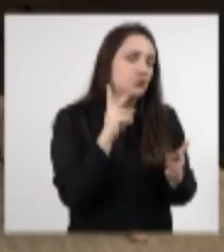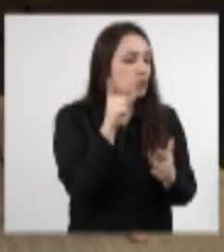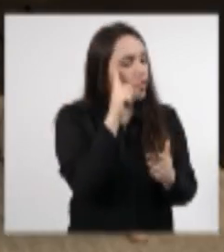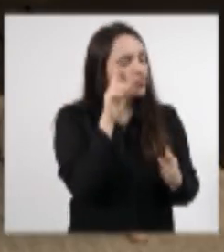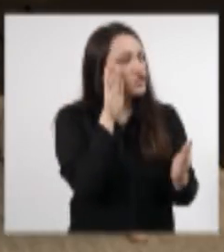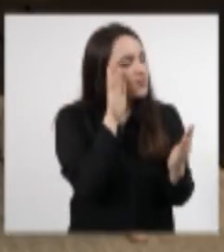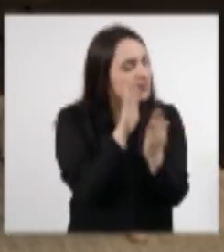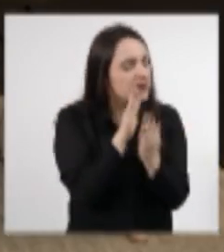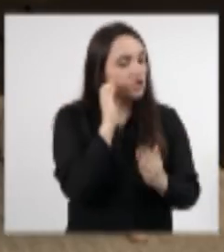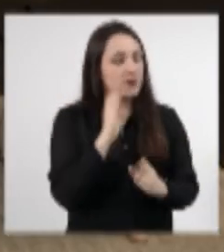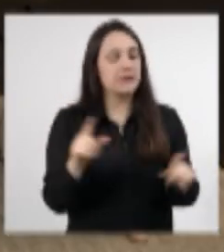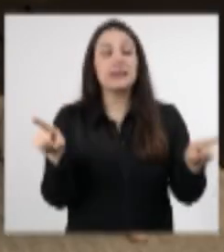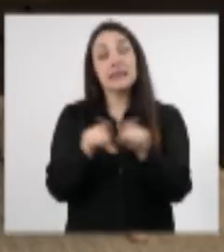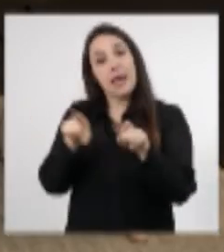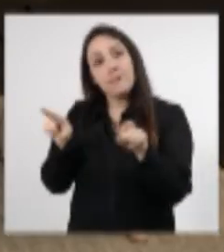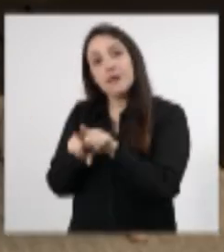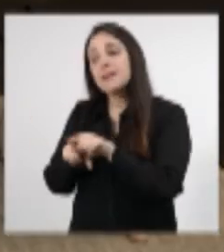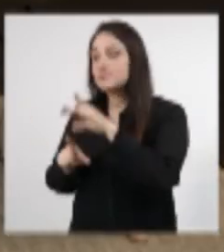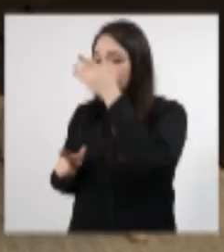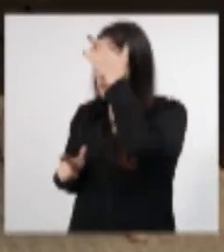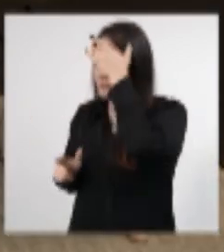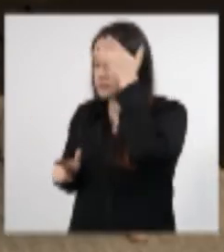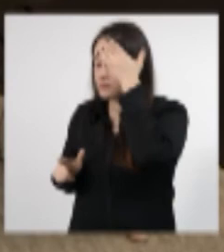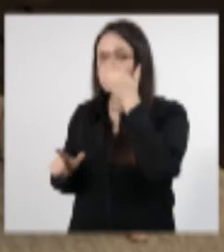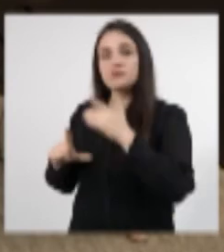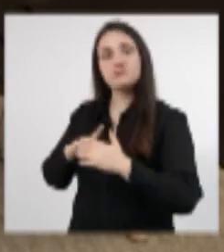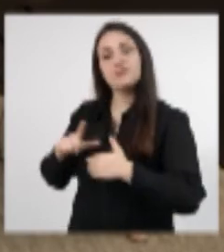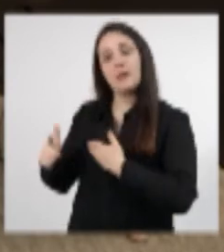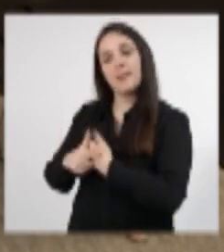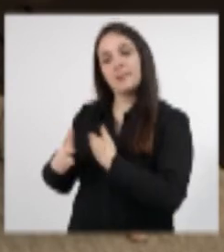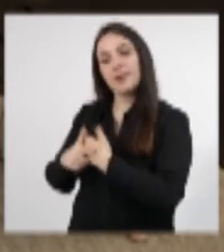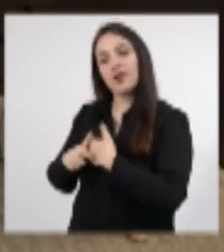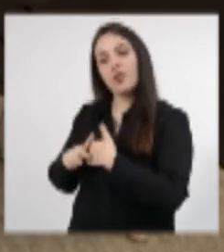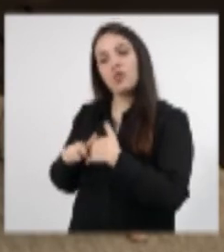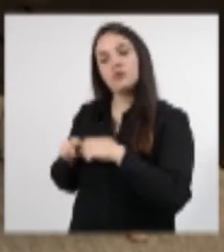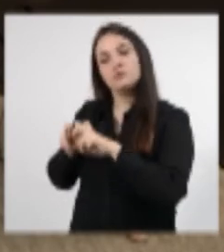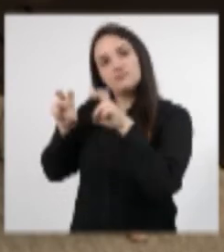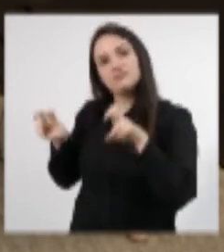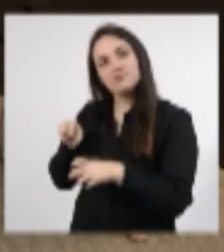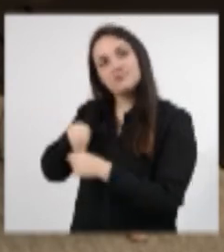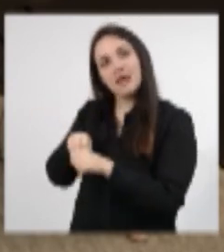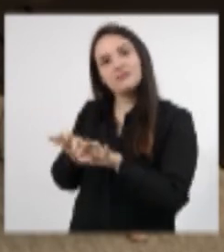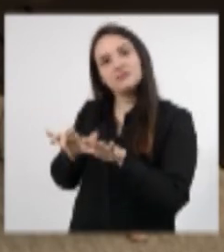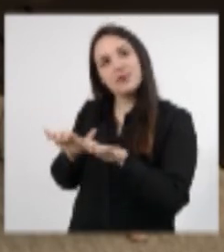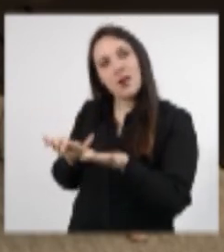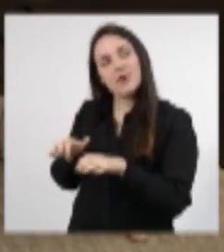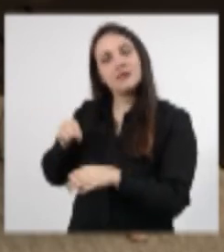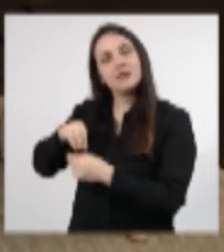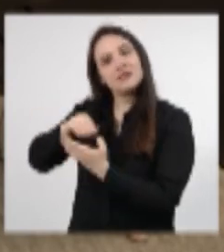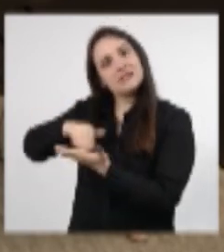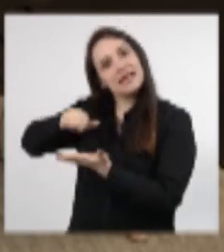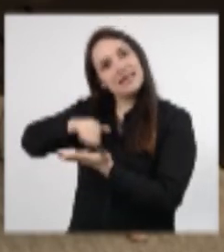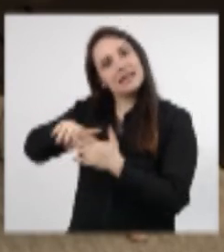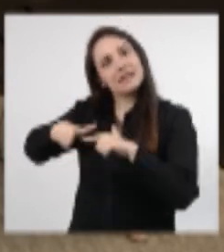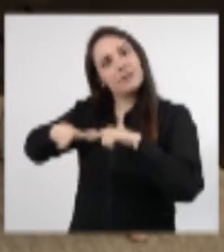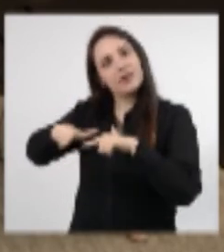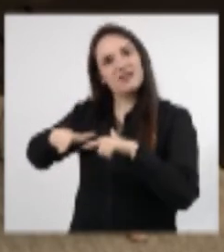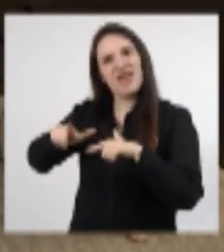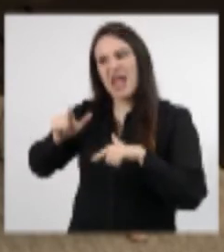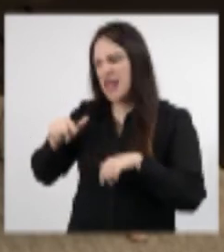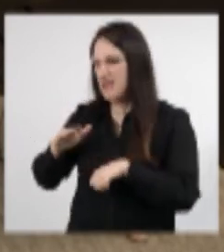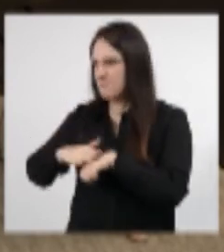e enfrentamento diário ao crime, quanto aquele que já exerce as suas funções burocráticas e administrativas,